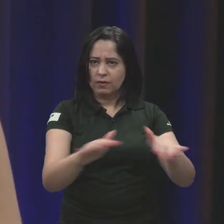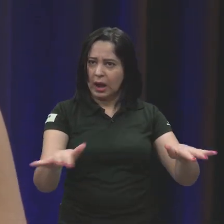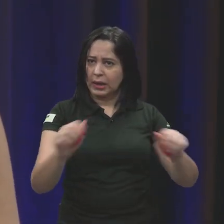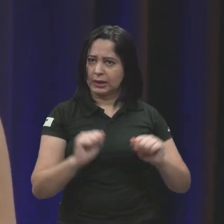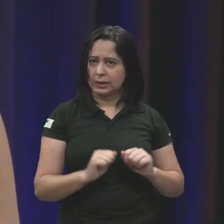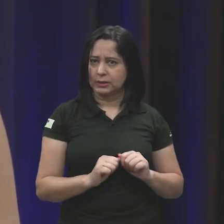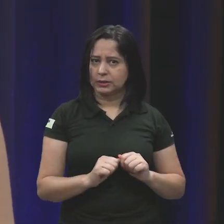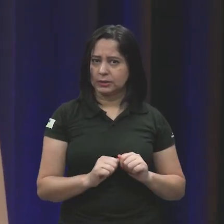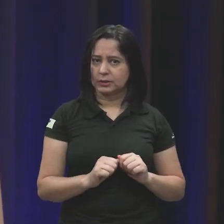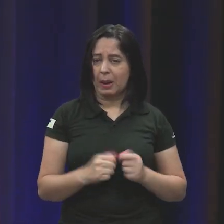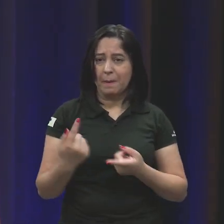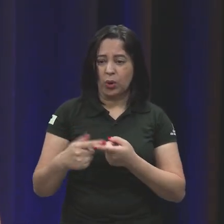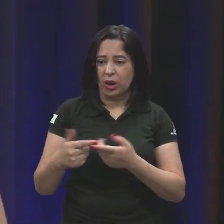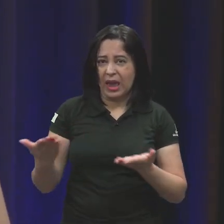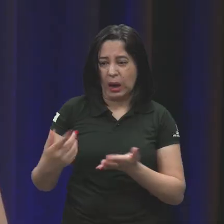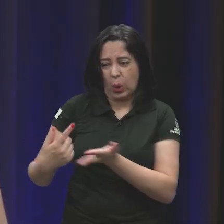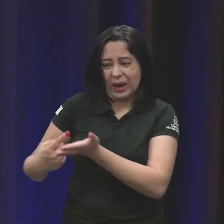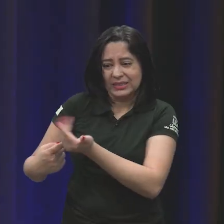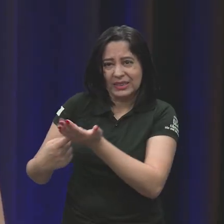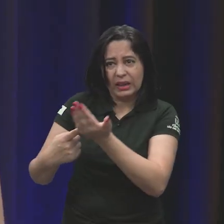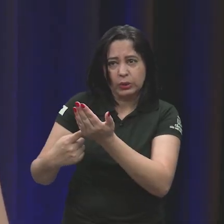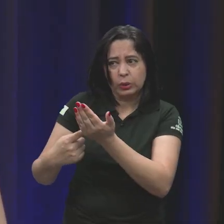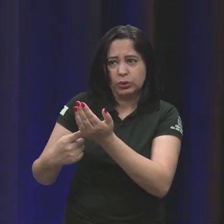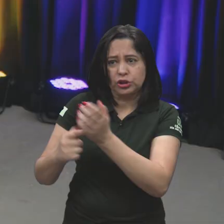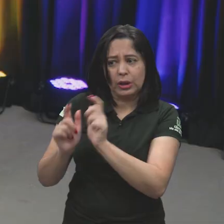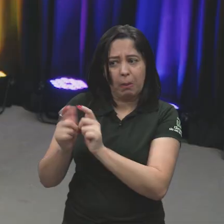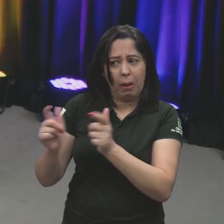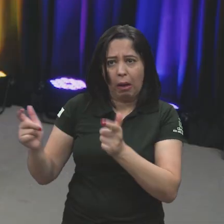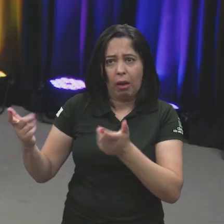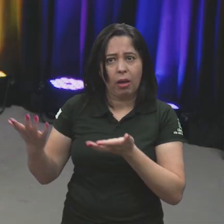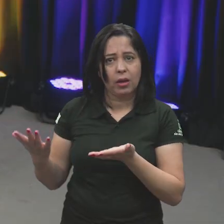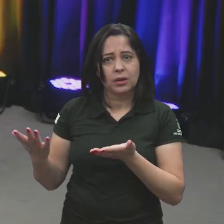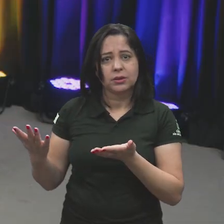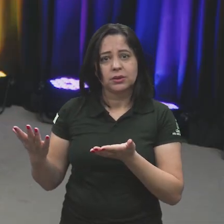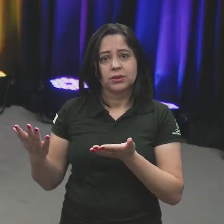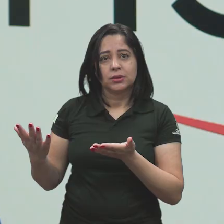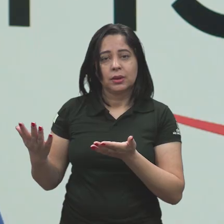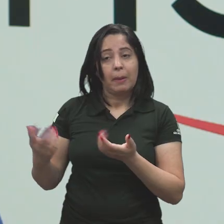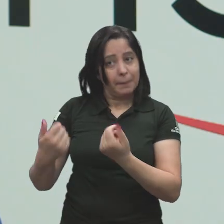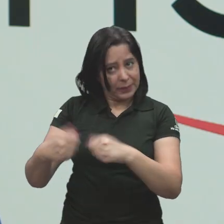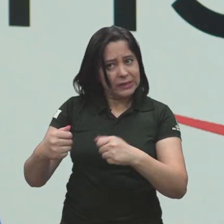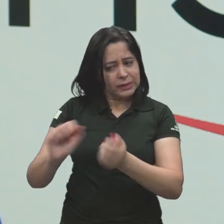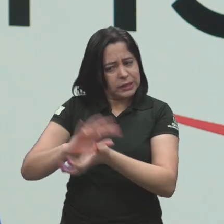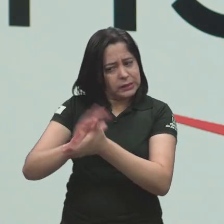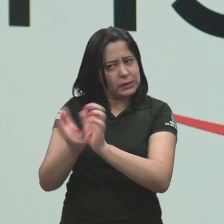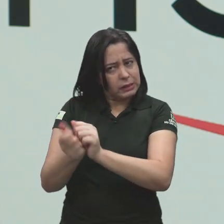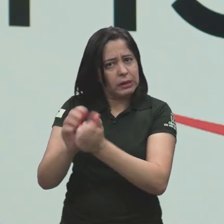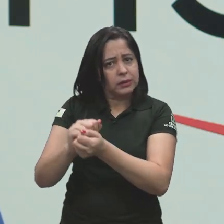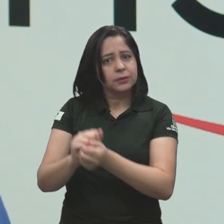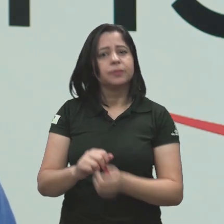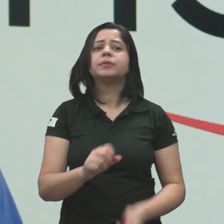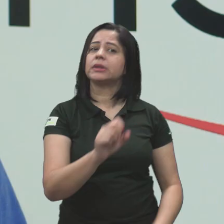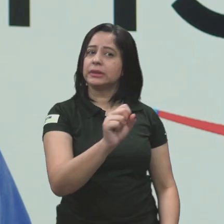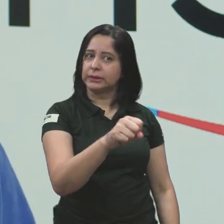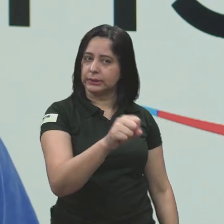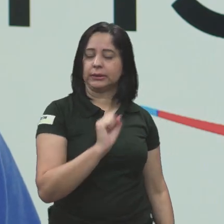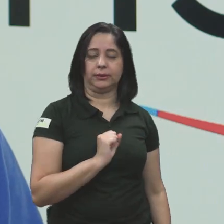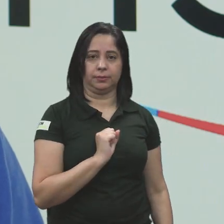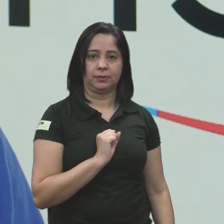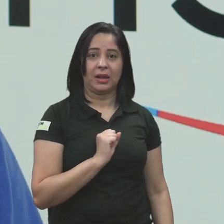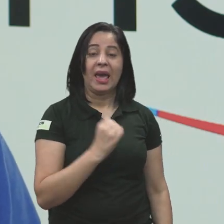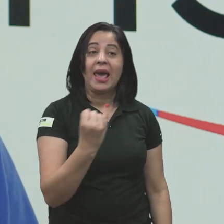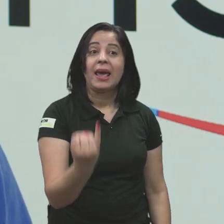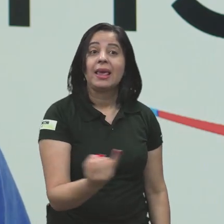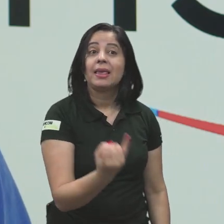tecnologia, né? Essa coisa de fazer com a mão, porque hoje em dia a gente compra tudo pronto. Exato. Né? A importância é que a gente vê